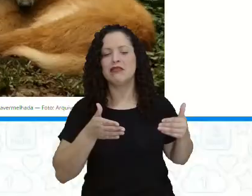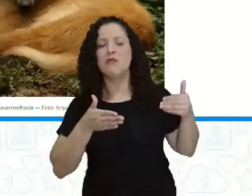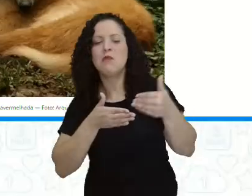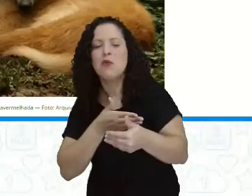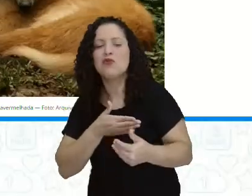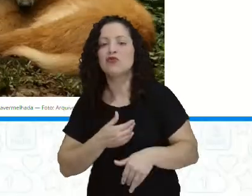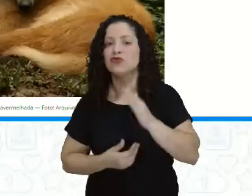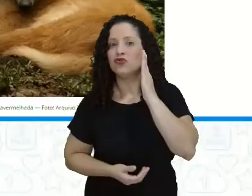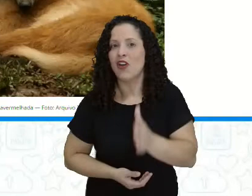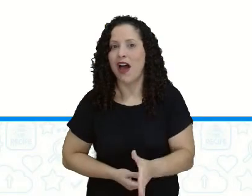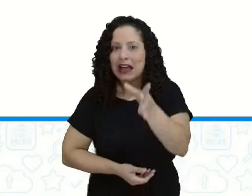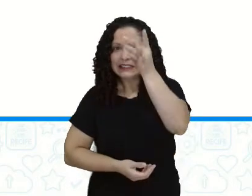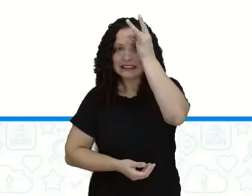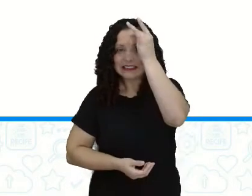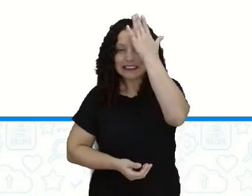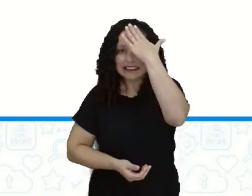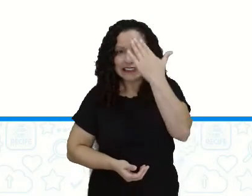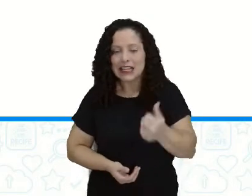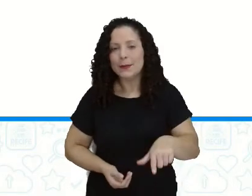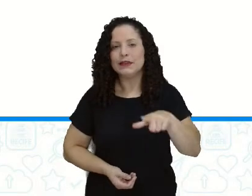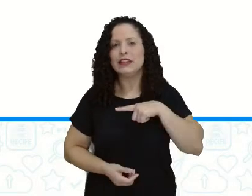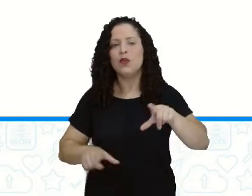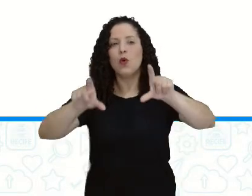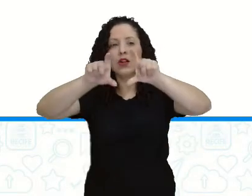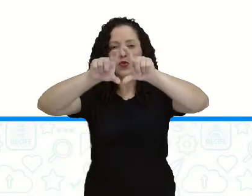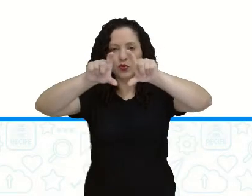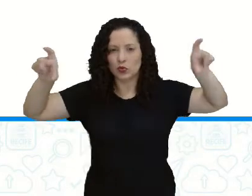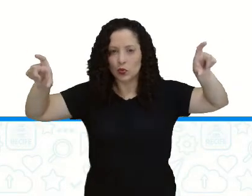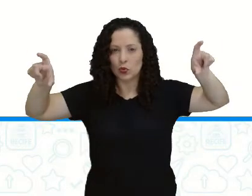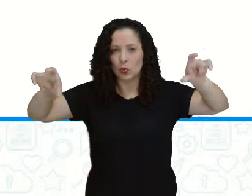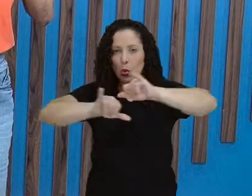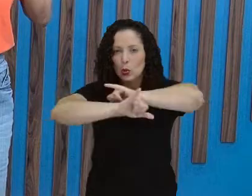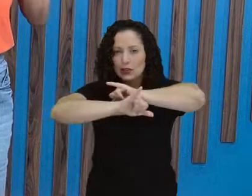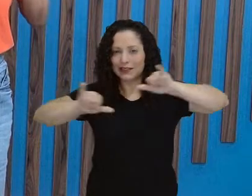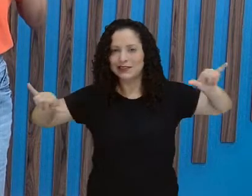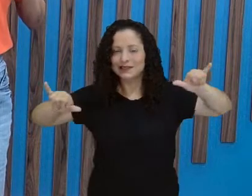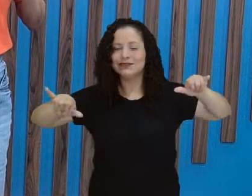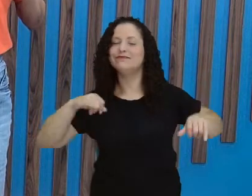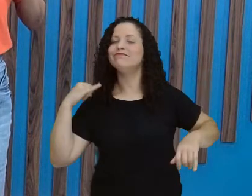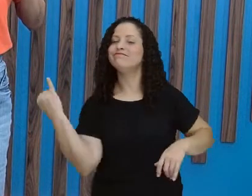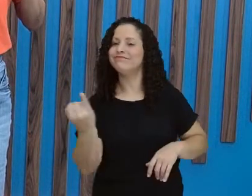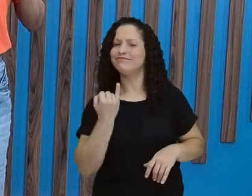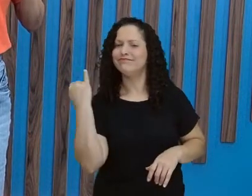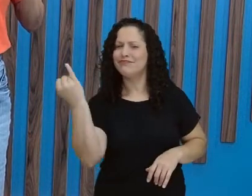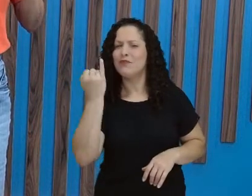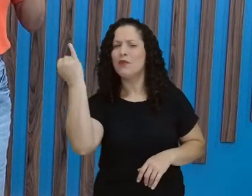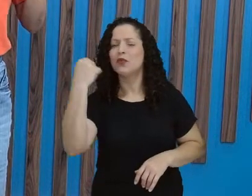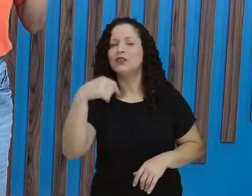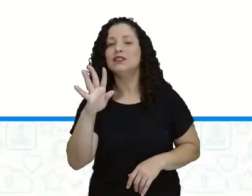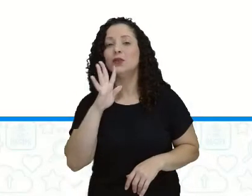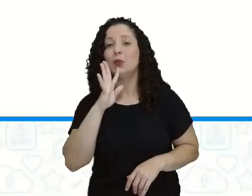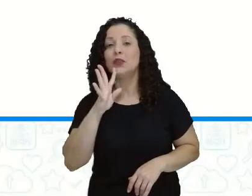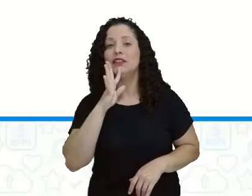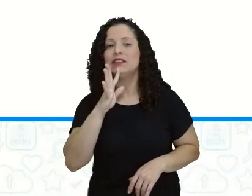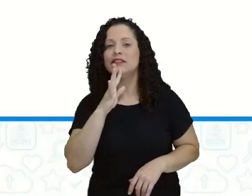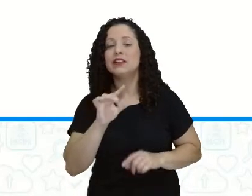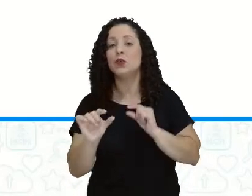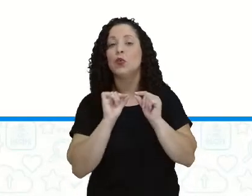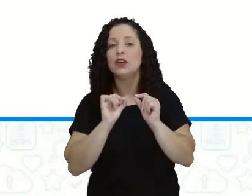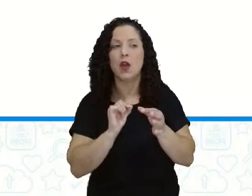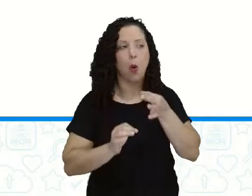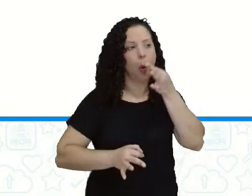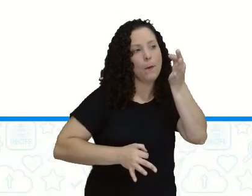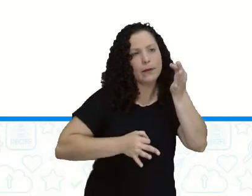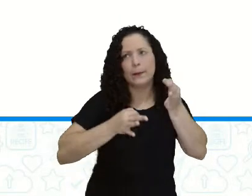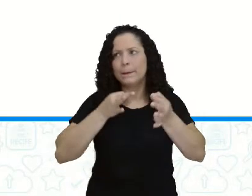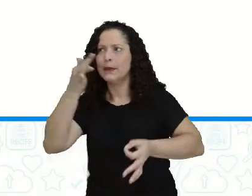sabendo que quando tiver uma notícia, é importante você saber que existem várias opiniões e